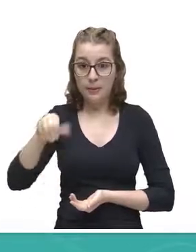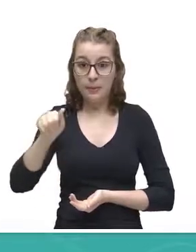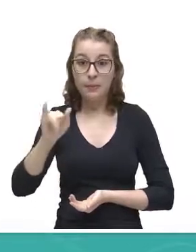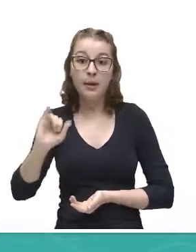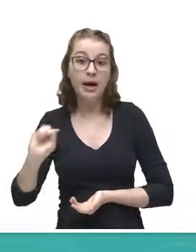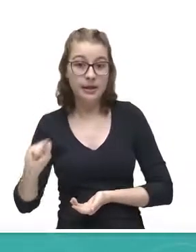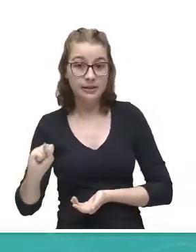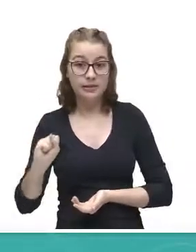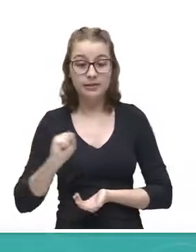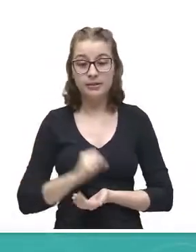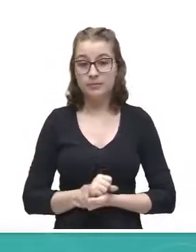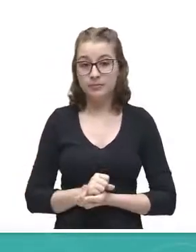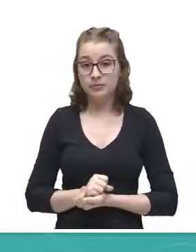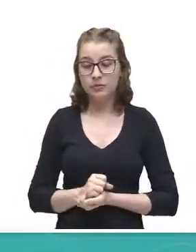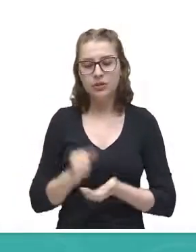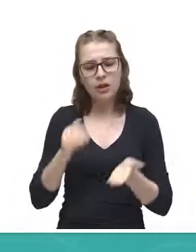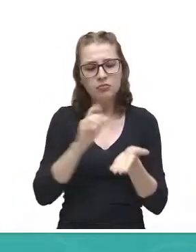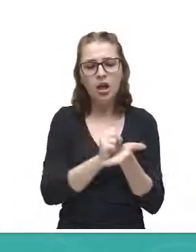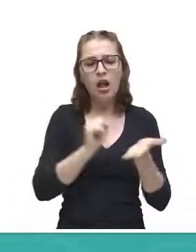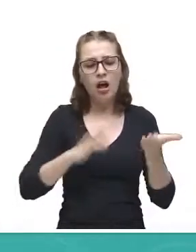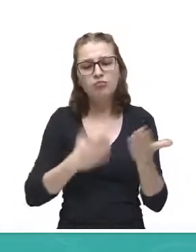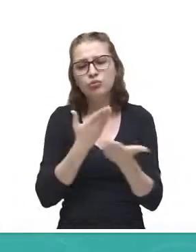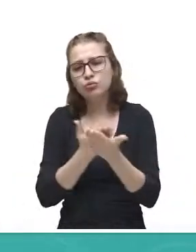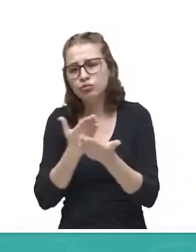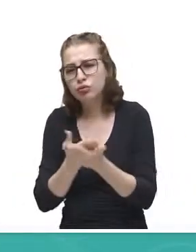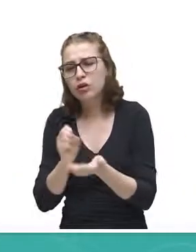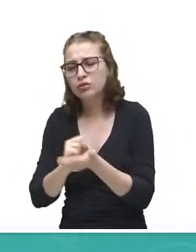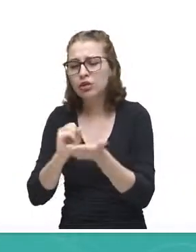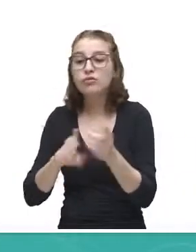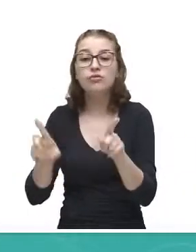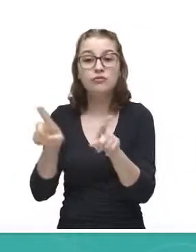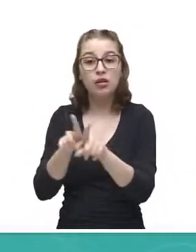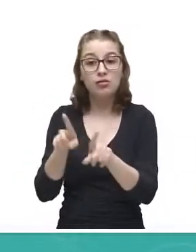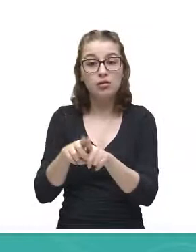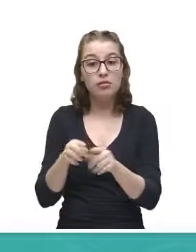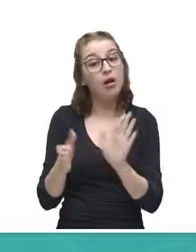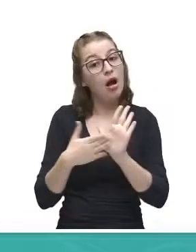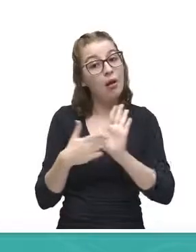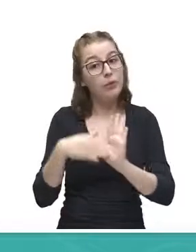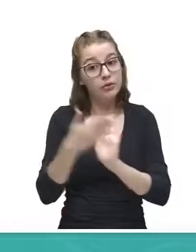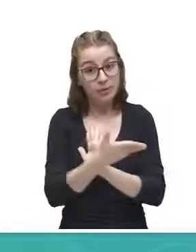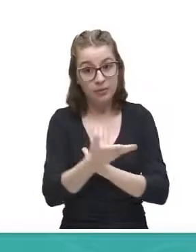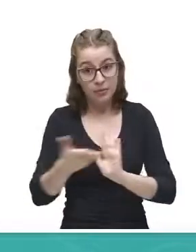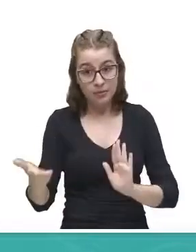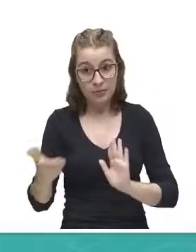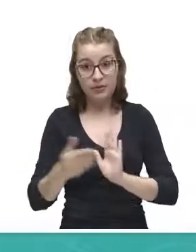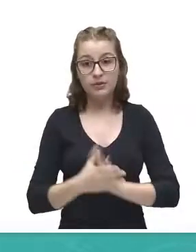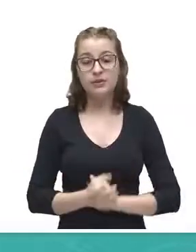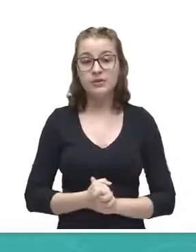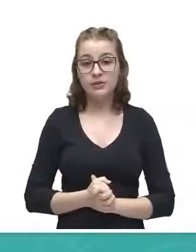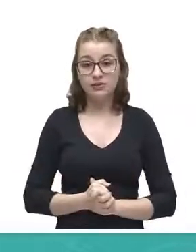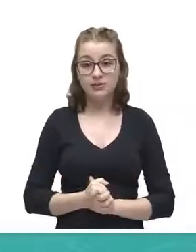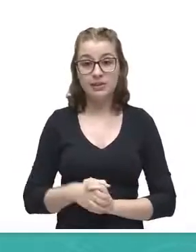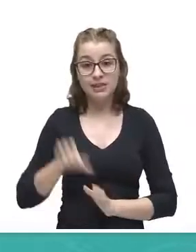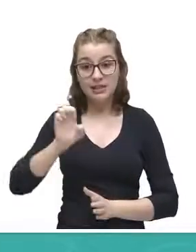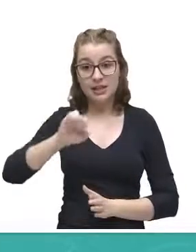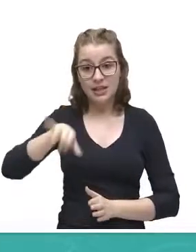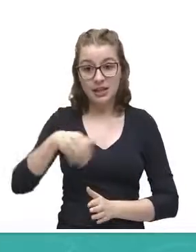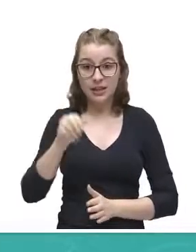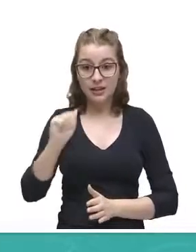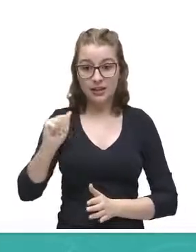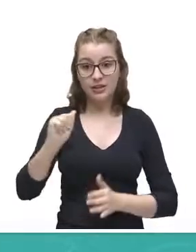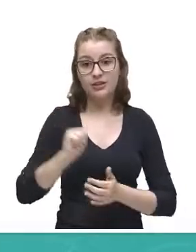e atividades também que são propostas para vocês aí, o pessoal da 5ª etapa, Educação de